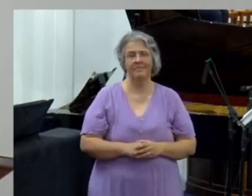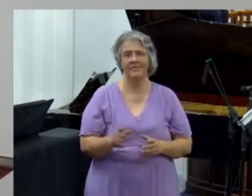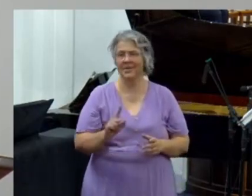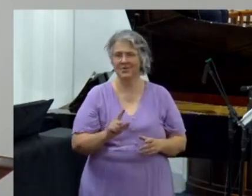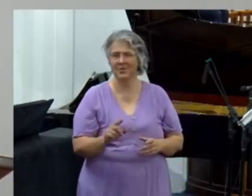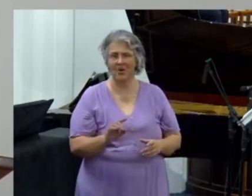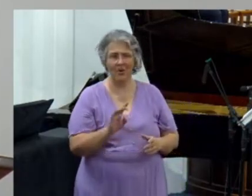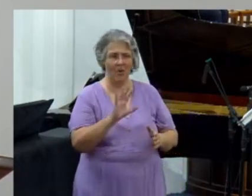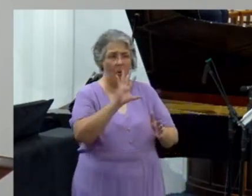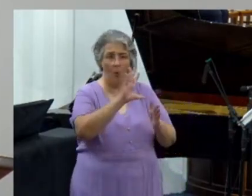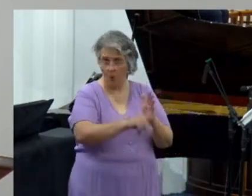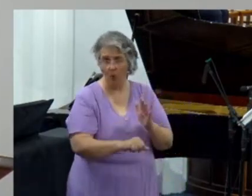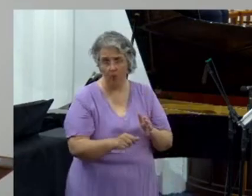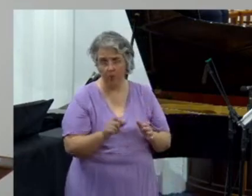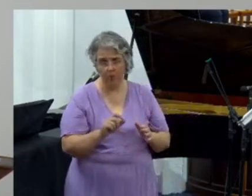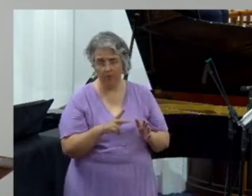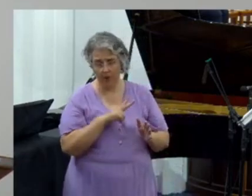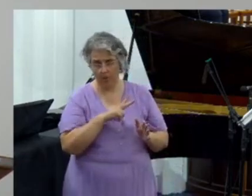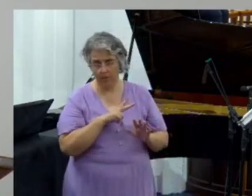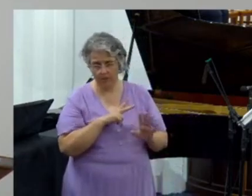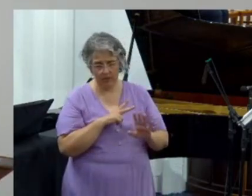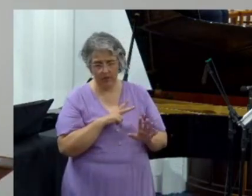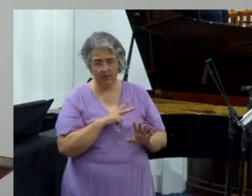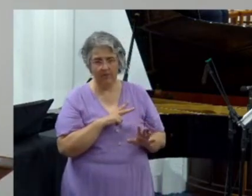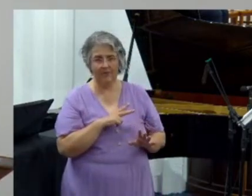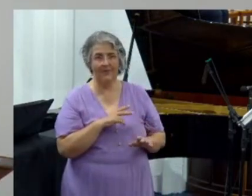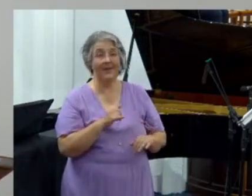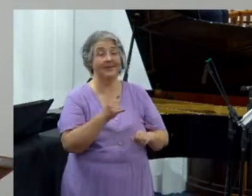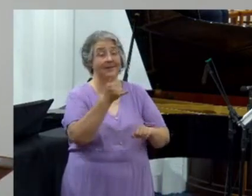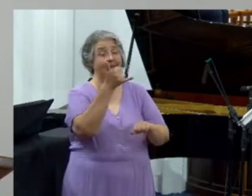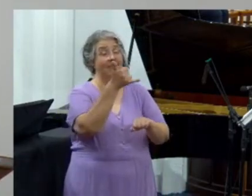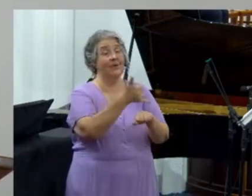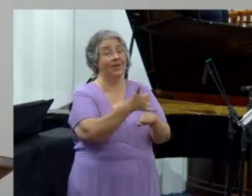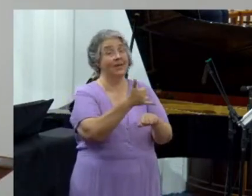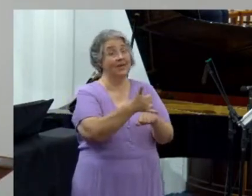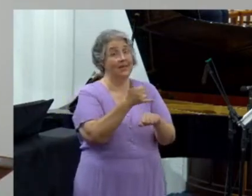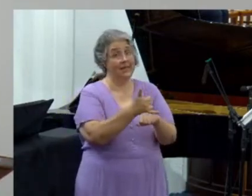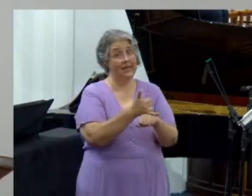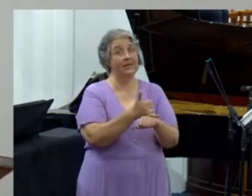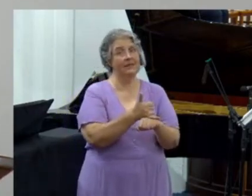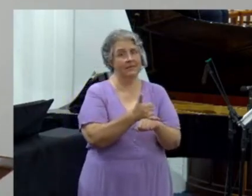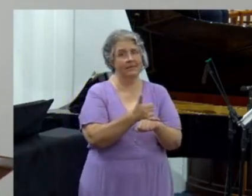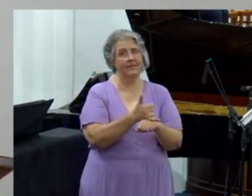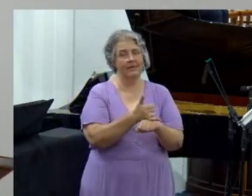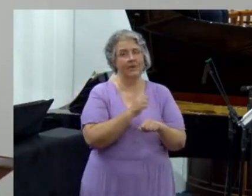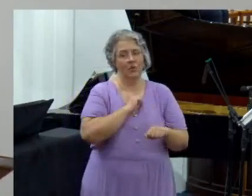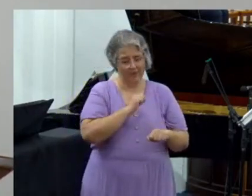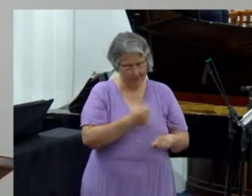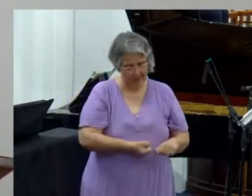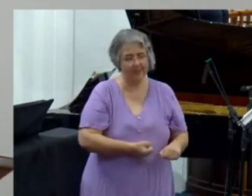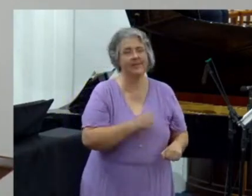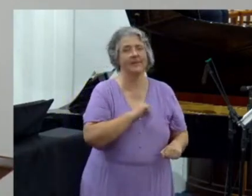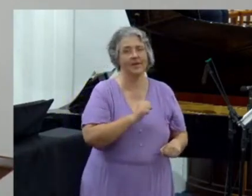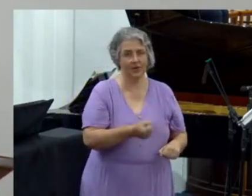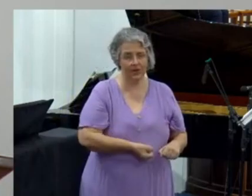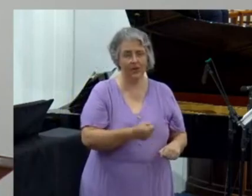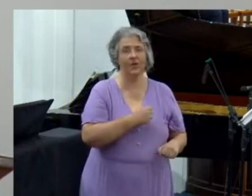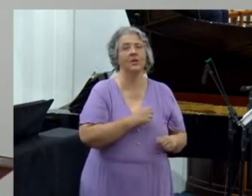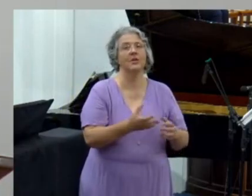praticado ali, mas ali a própria liderança, sacerdotes, que nós vamos ver na sequência confrontando